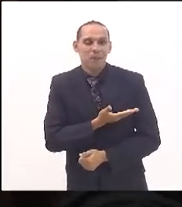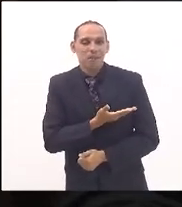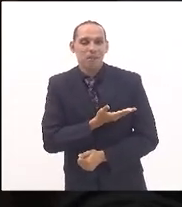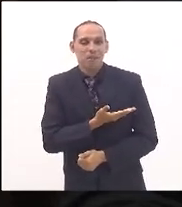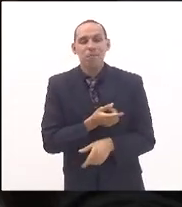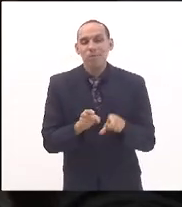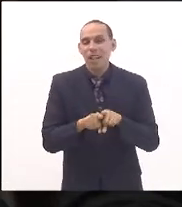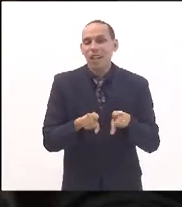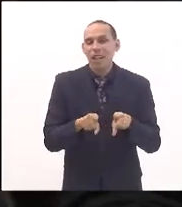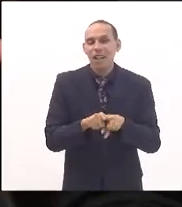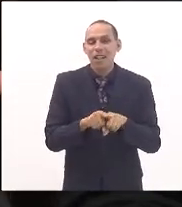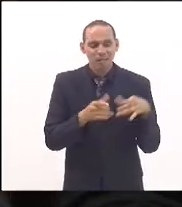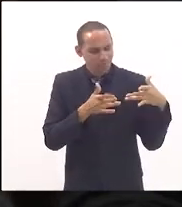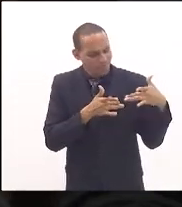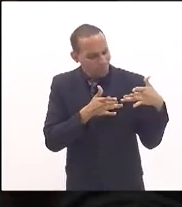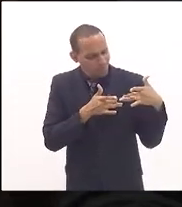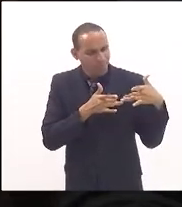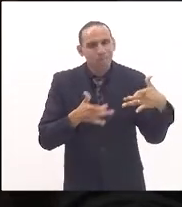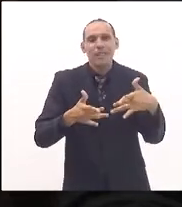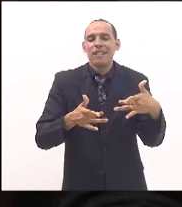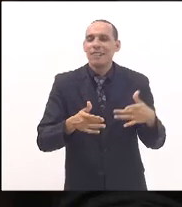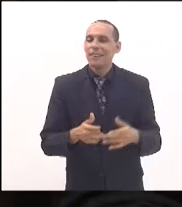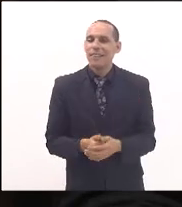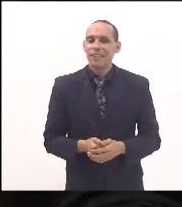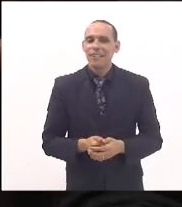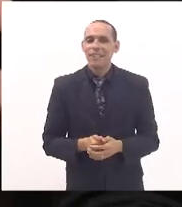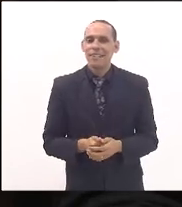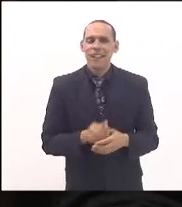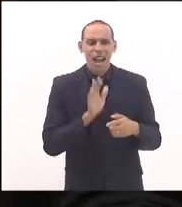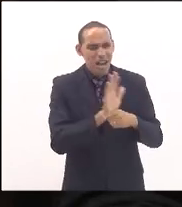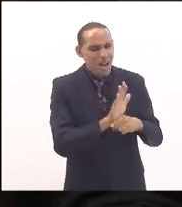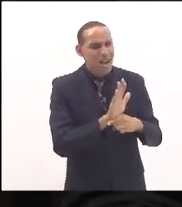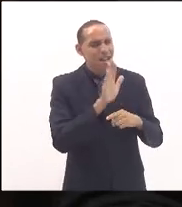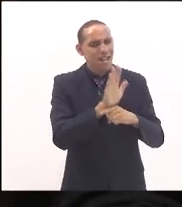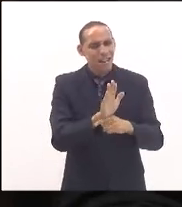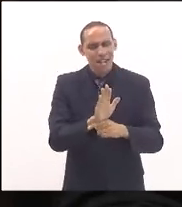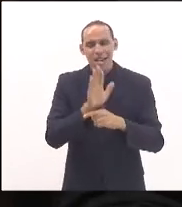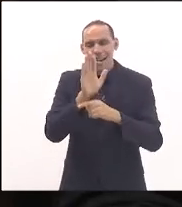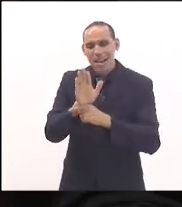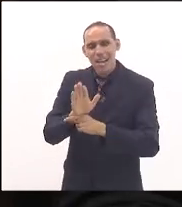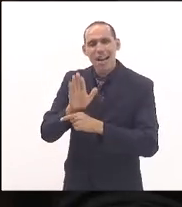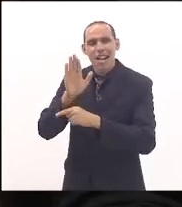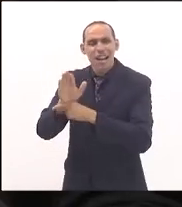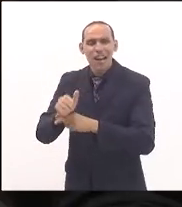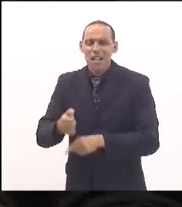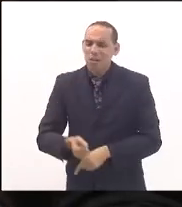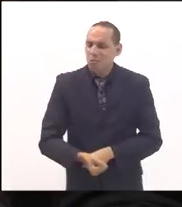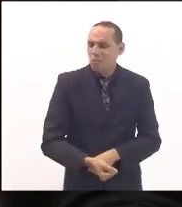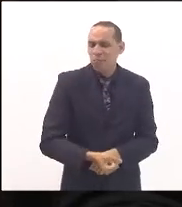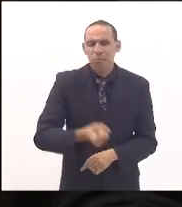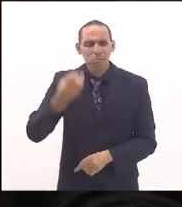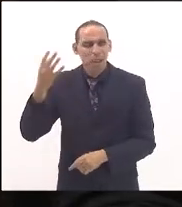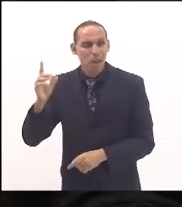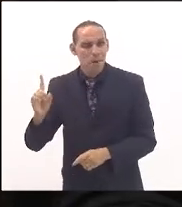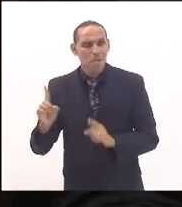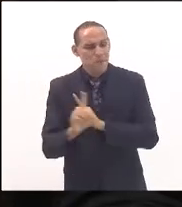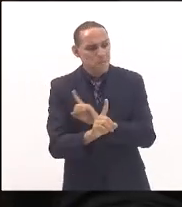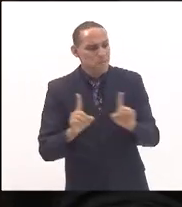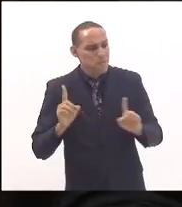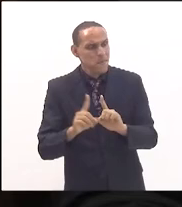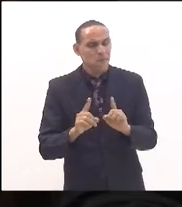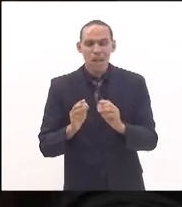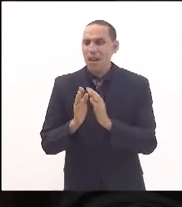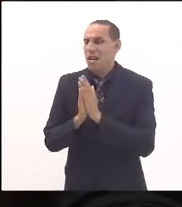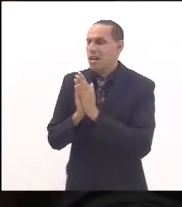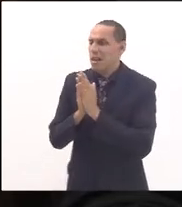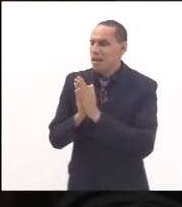pela sua disposição de ajudar quantos a procuram e